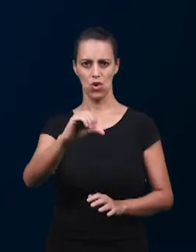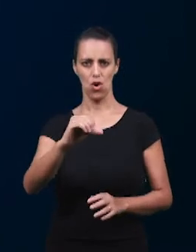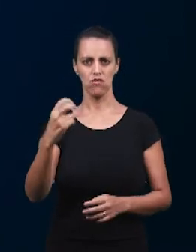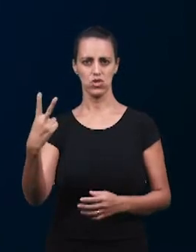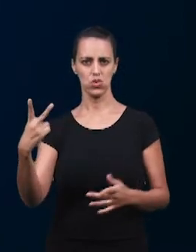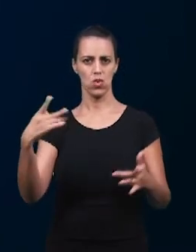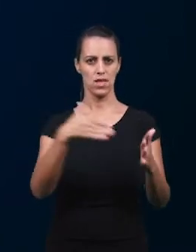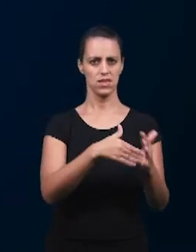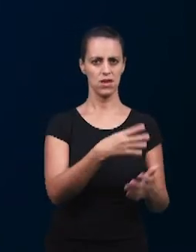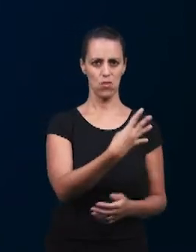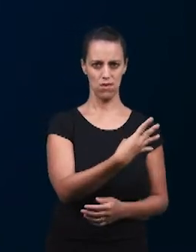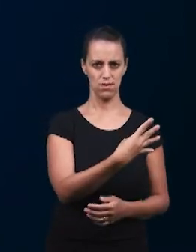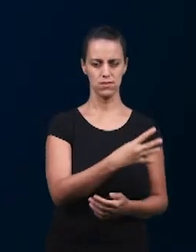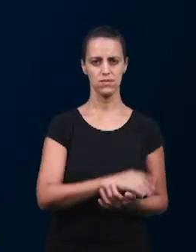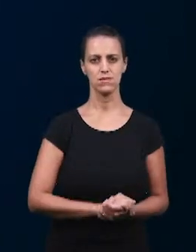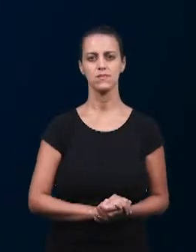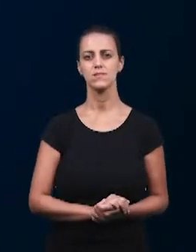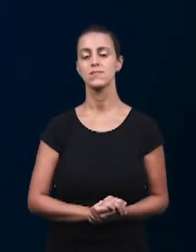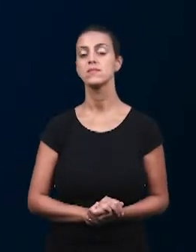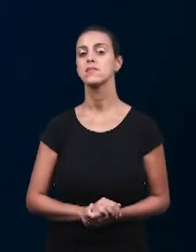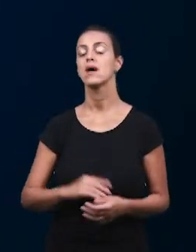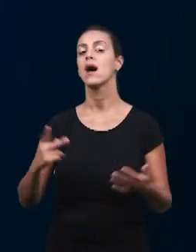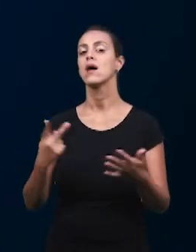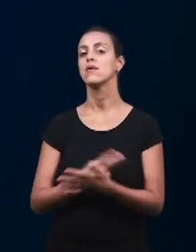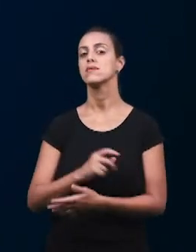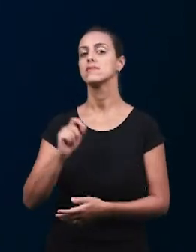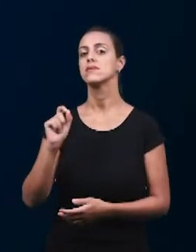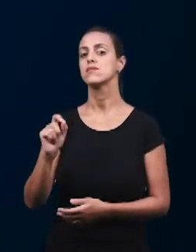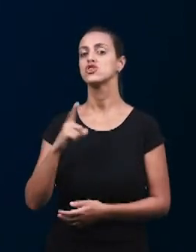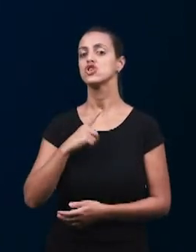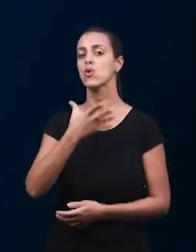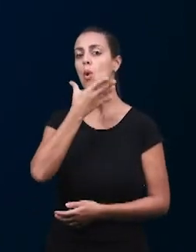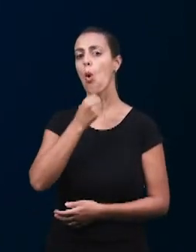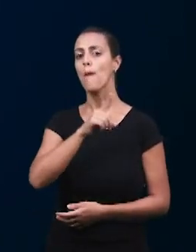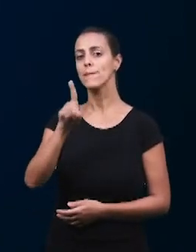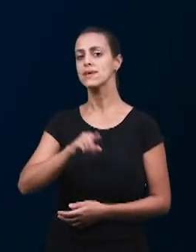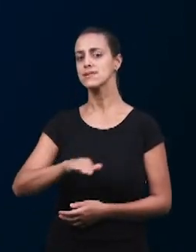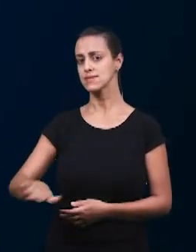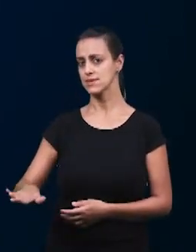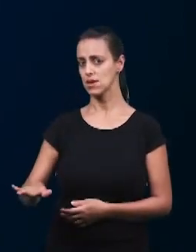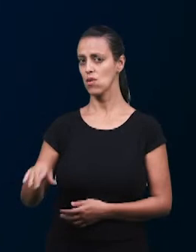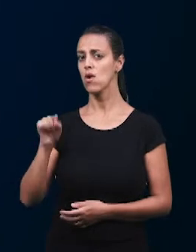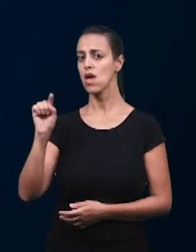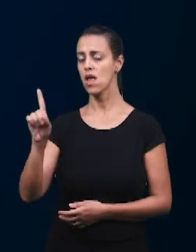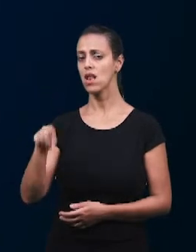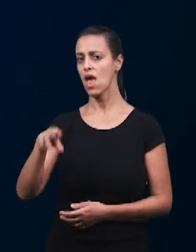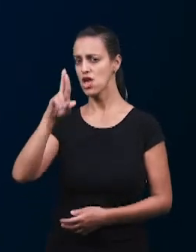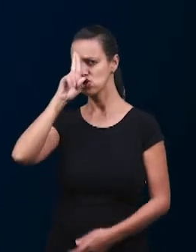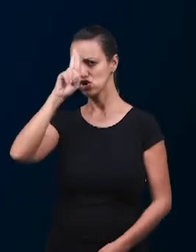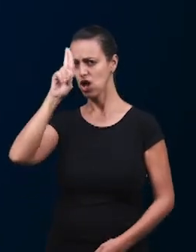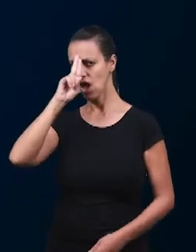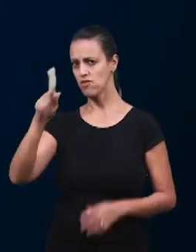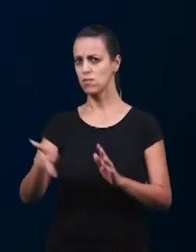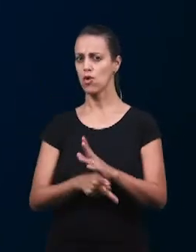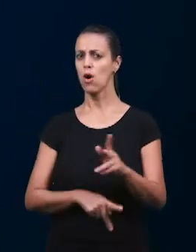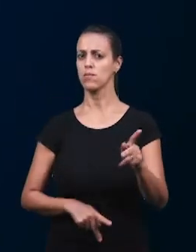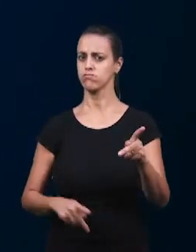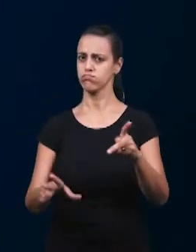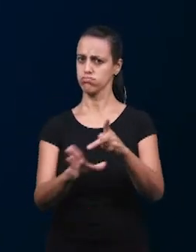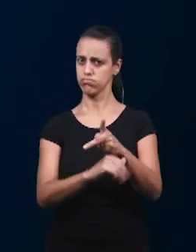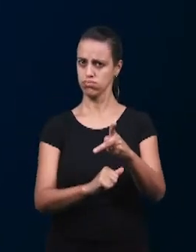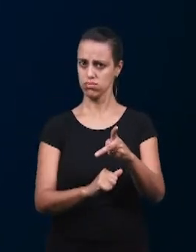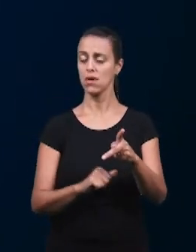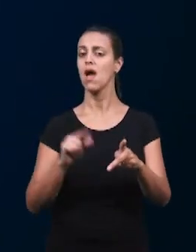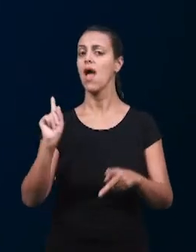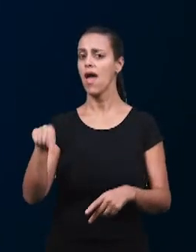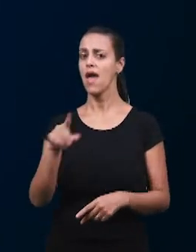19, 2 ao 4, que diz assim: E eis que havia ali um homem, chamado Zaqueu, e era este um chefe dos